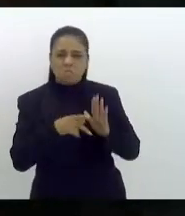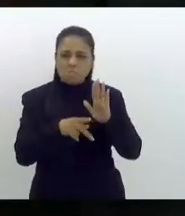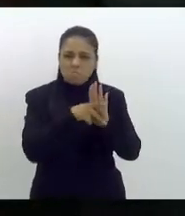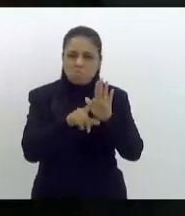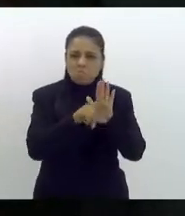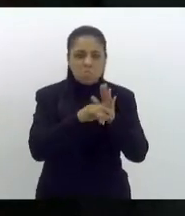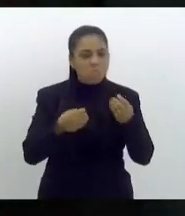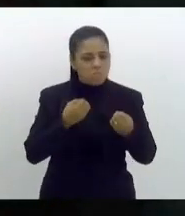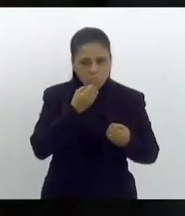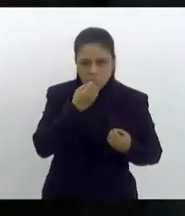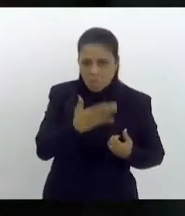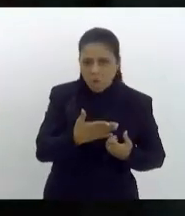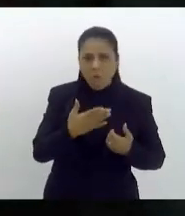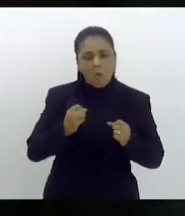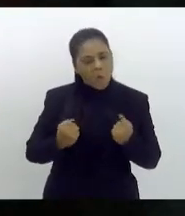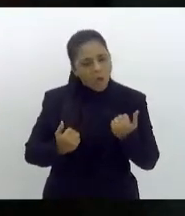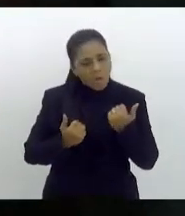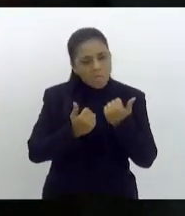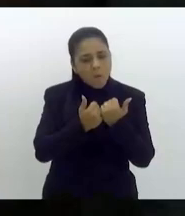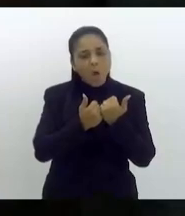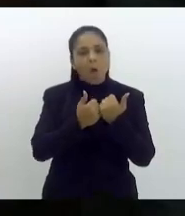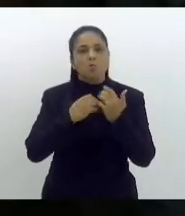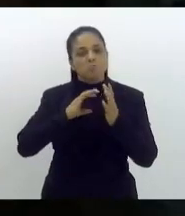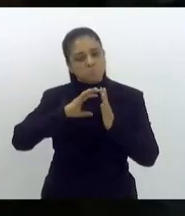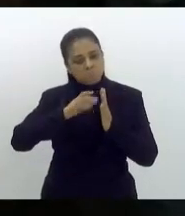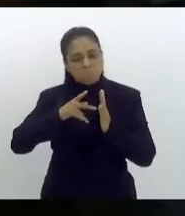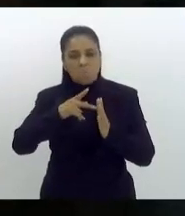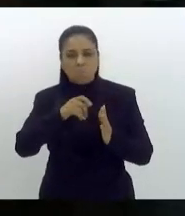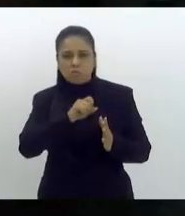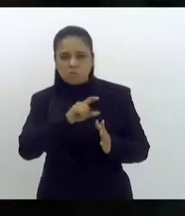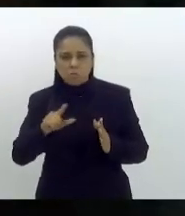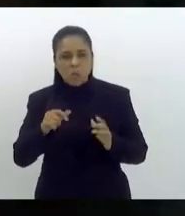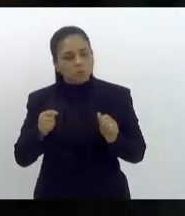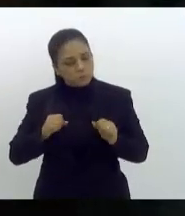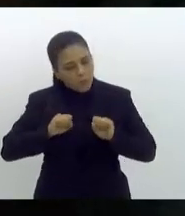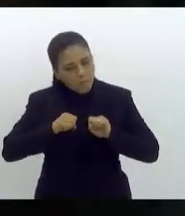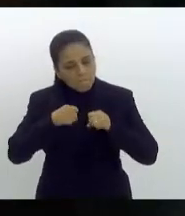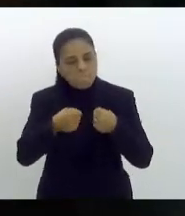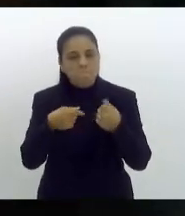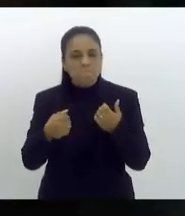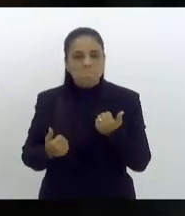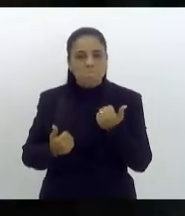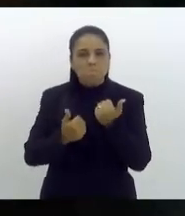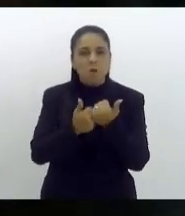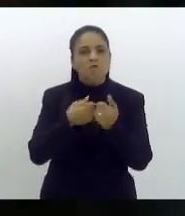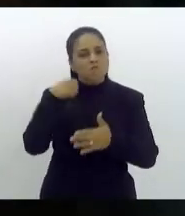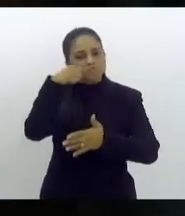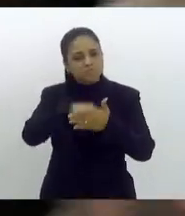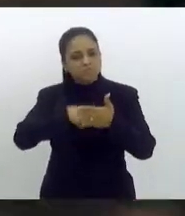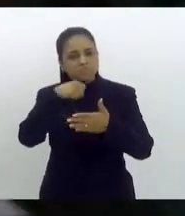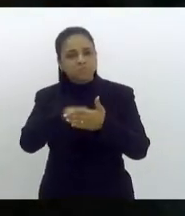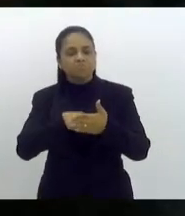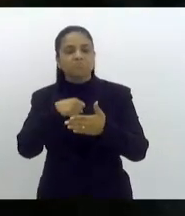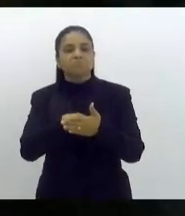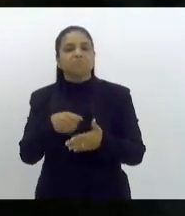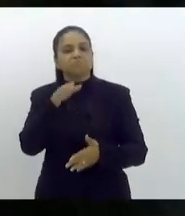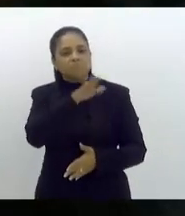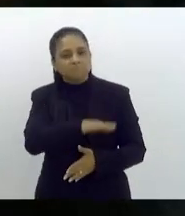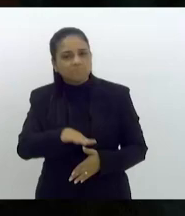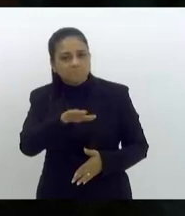do pessoal tem compromisso com essa luta e a gente vai continuar batalhando para que Parem de entupir as nossas crianças